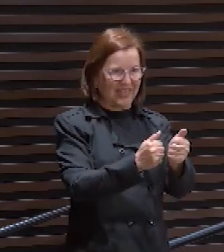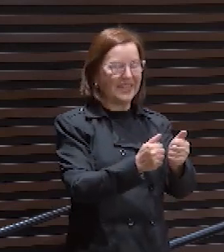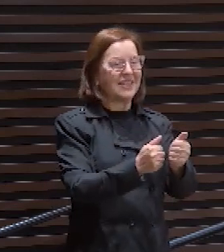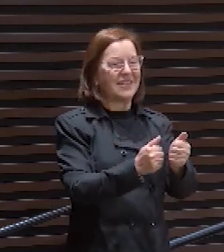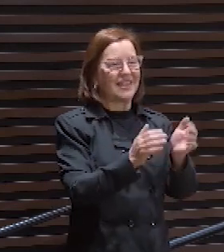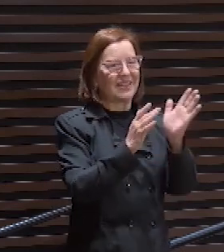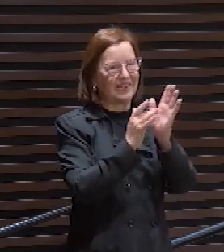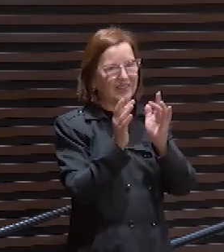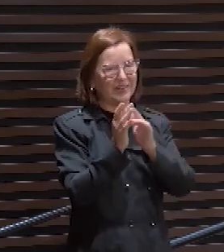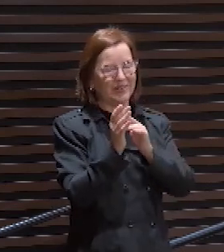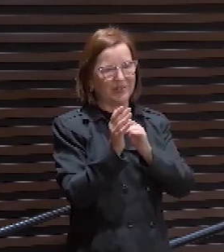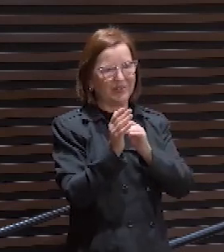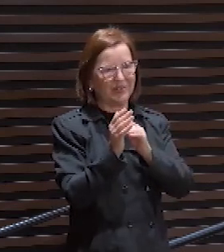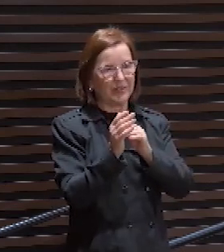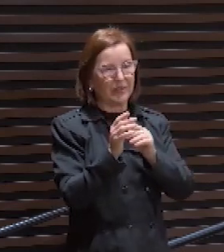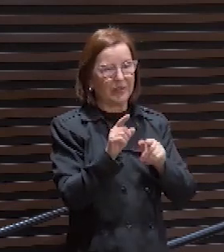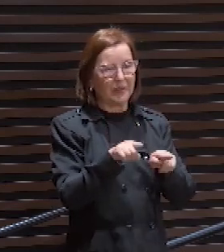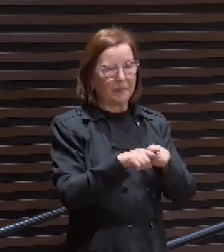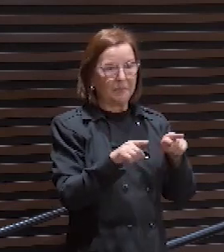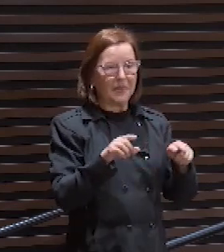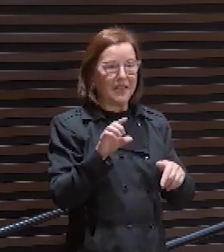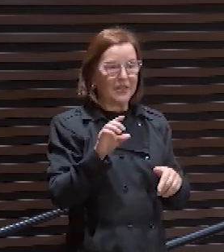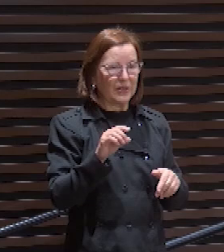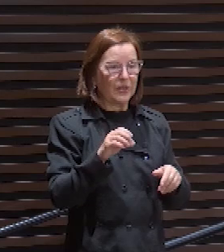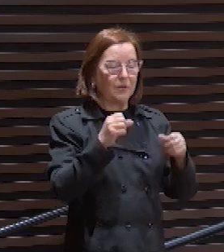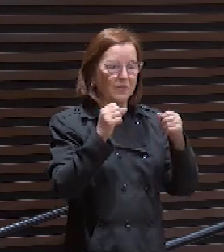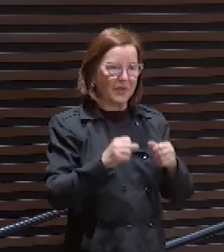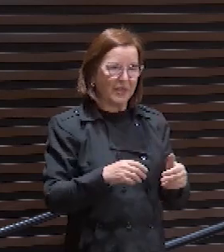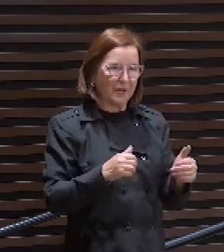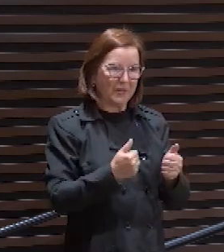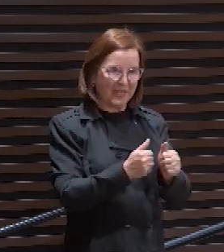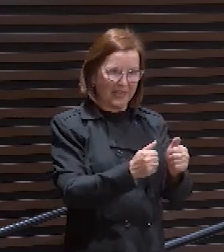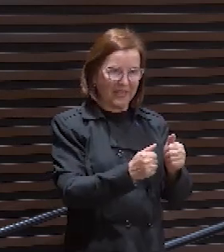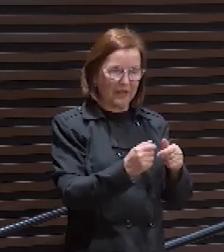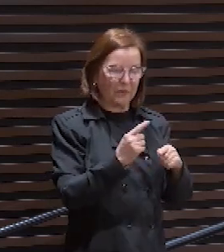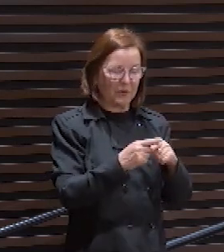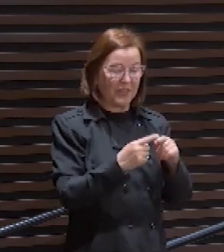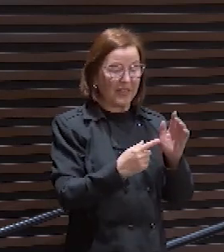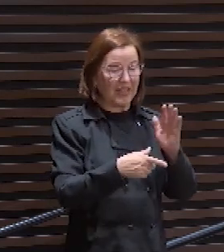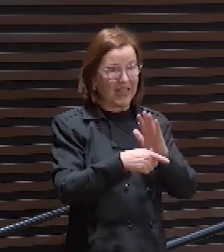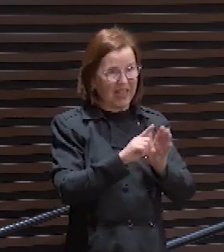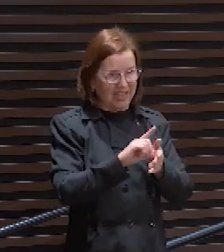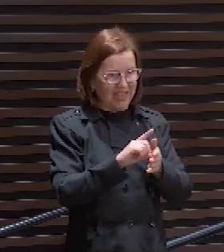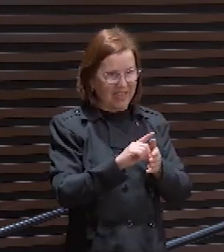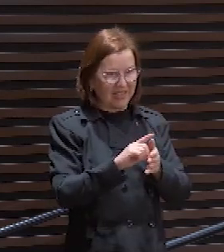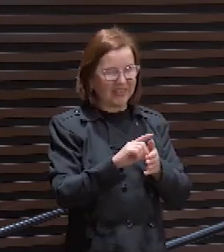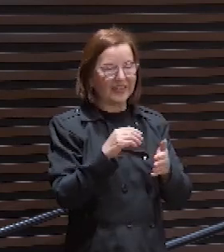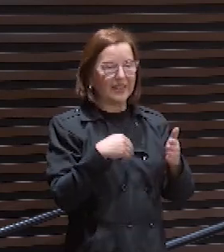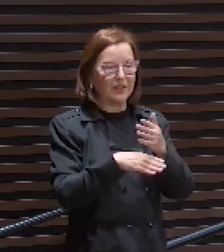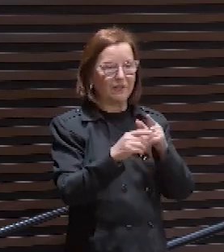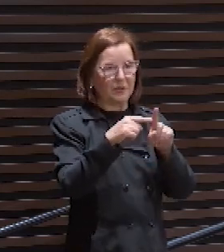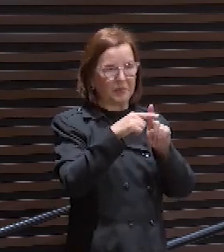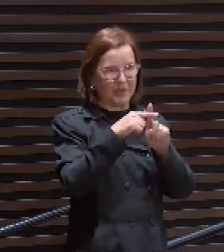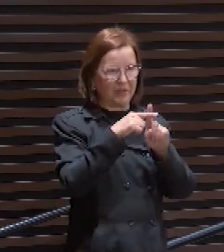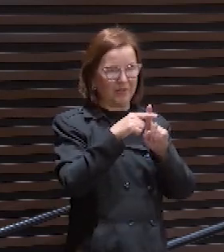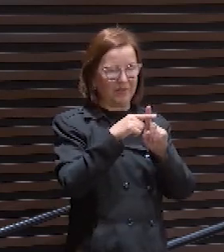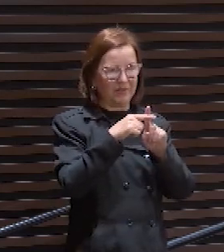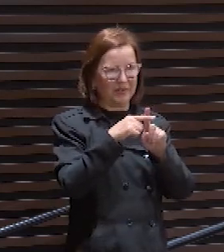porque antes ele tomou a cruz e morreu para que fôssemos salvos da ira de Deus.